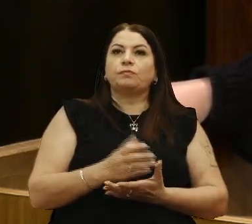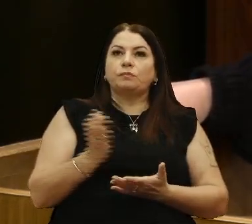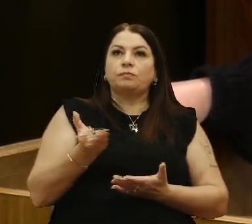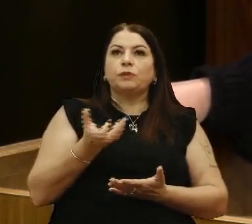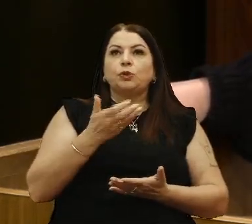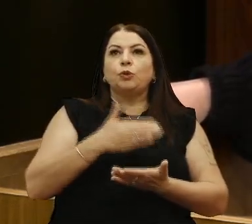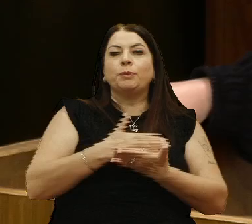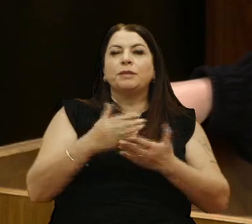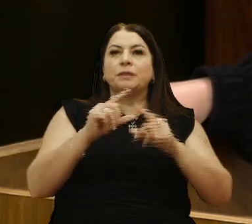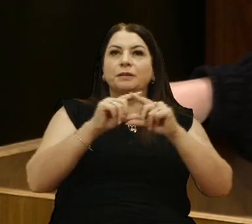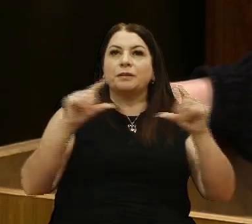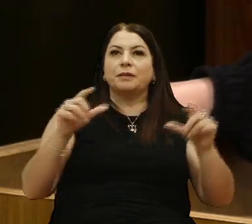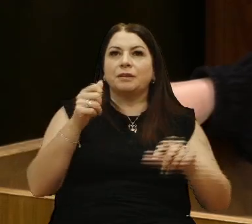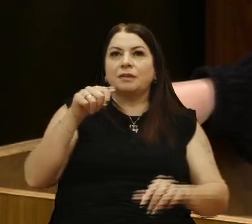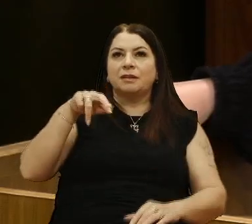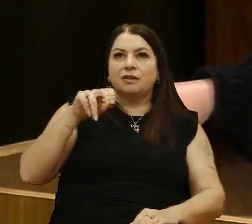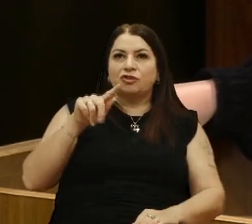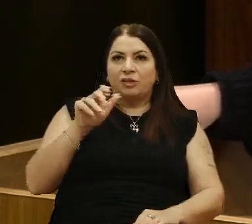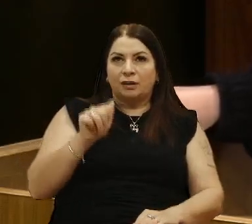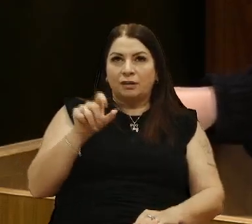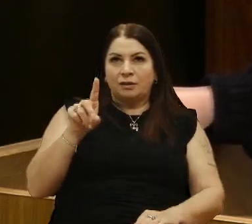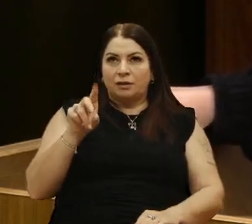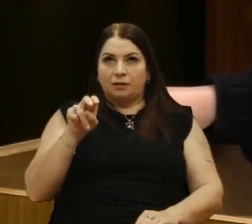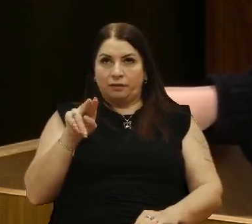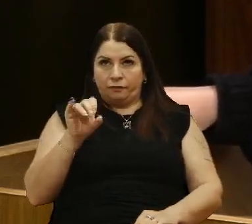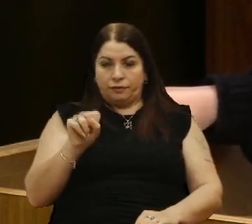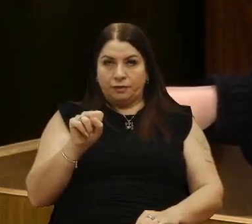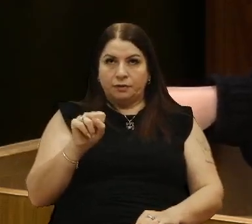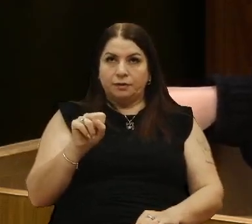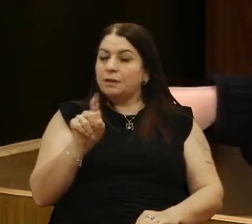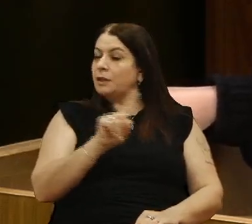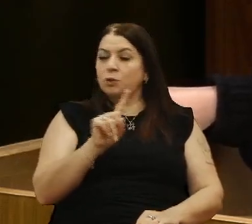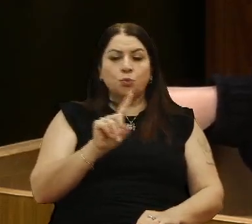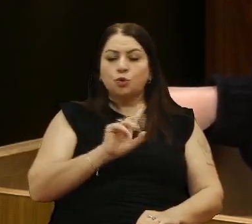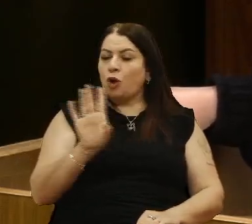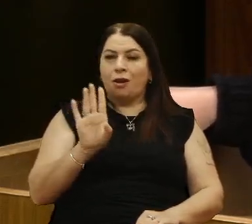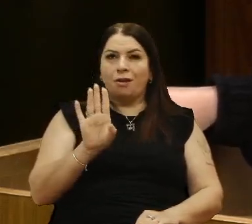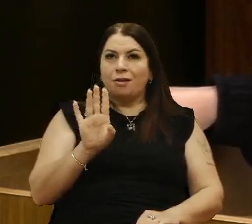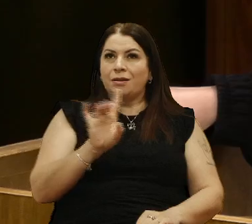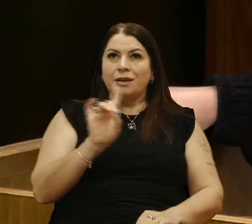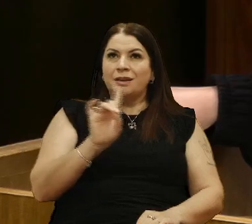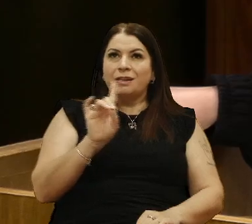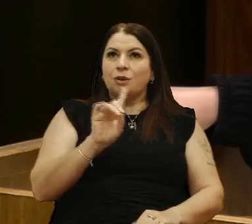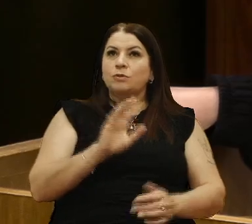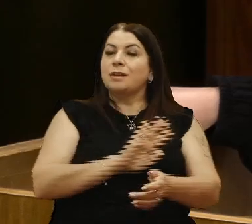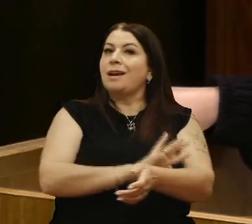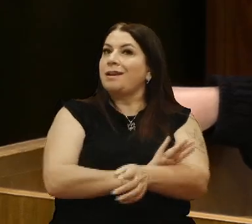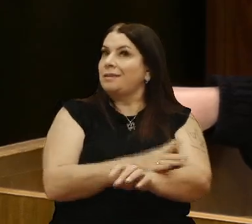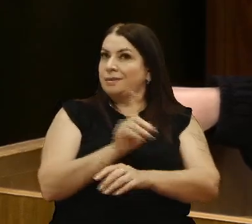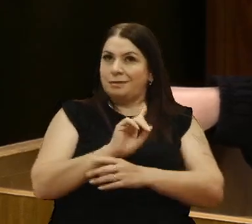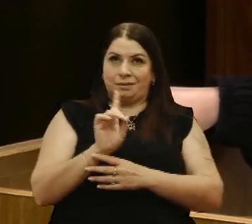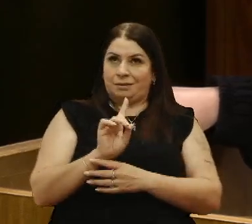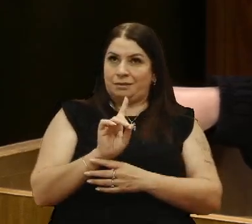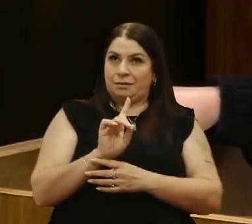com a frase da Angela Davis, que não basta não sermos